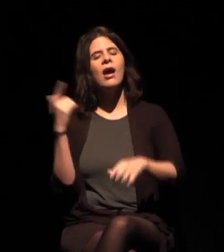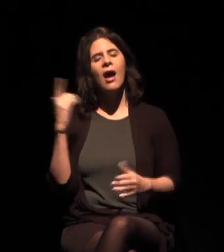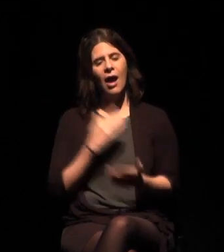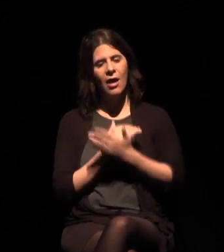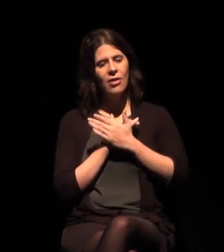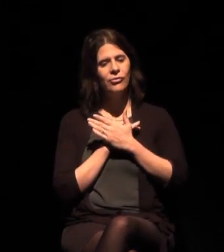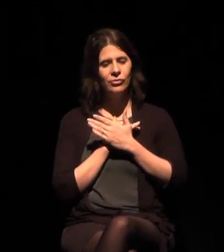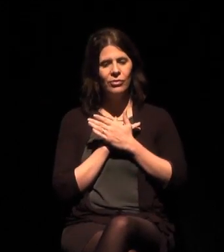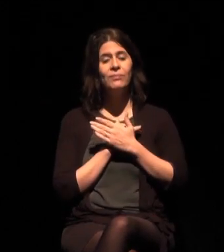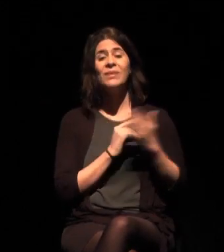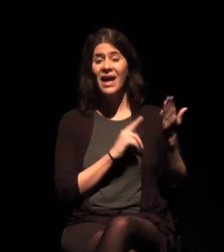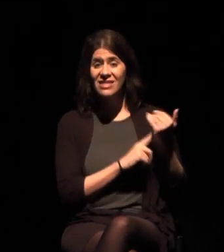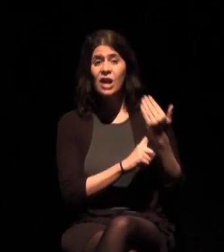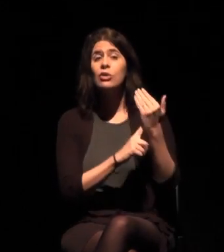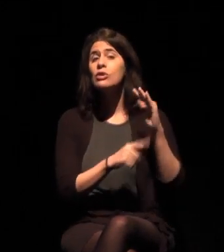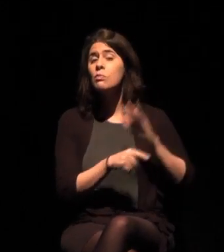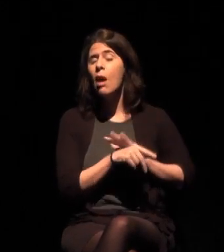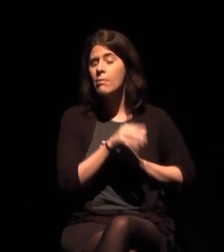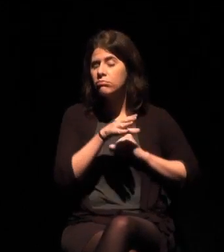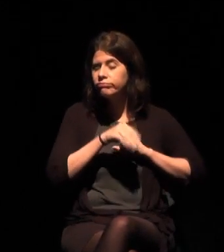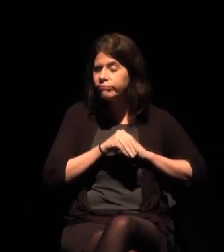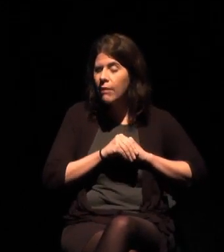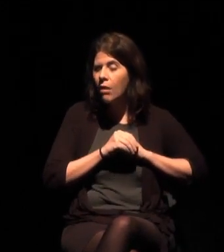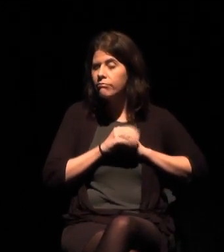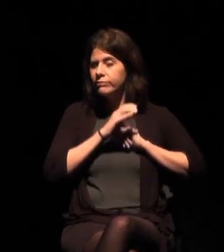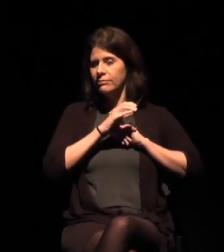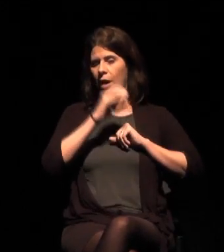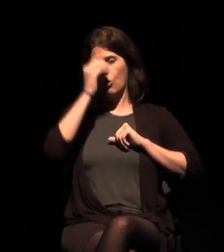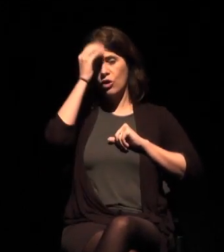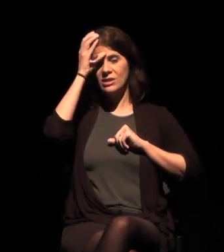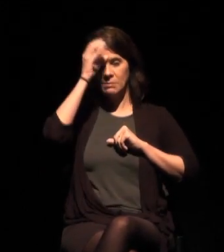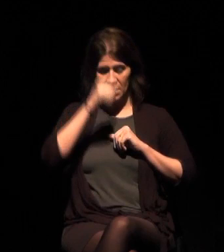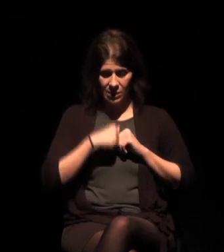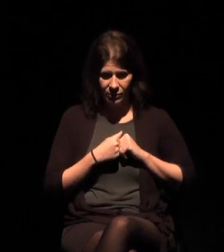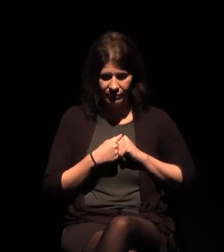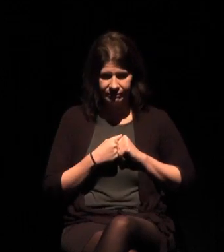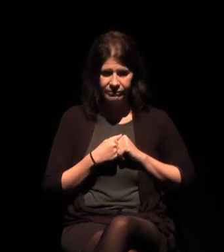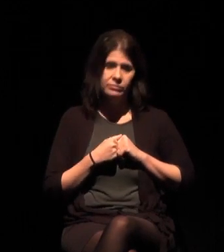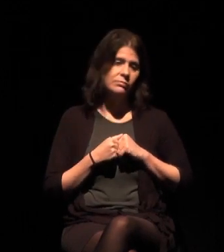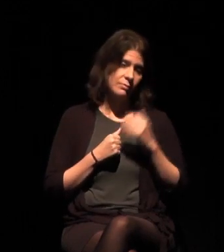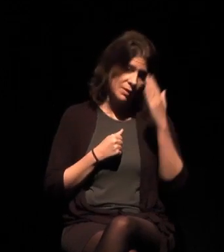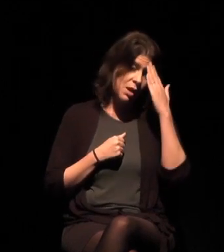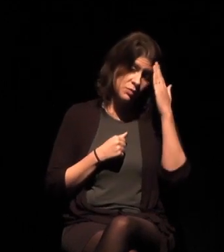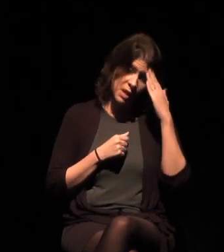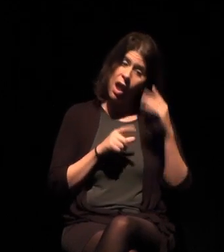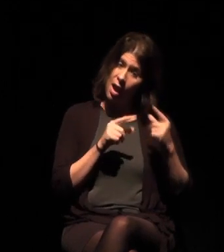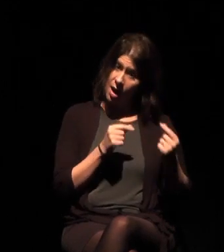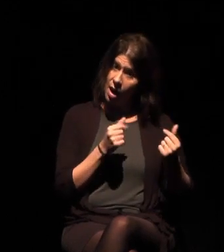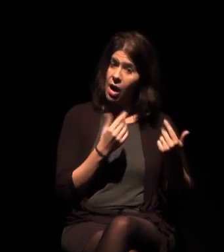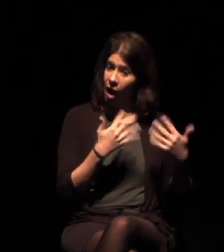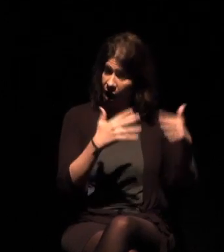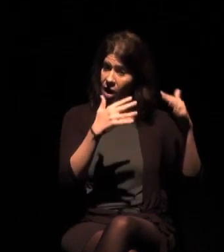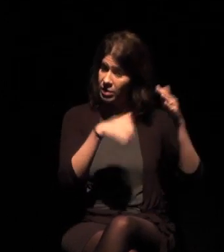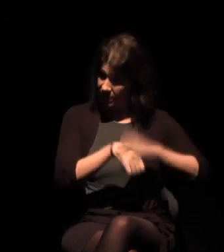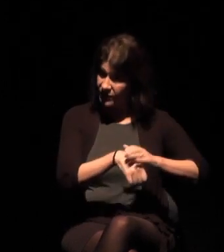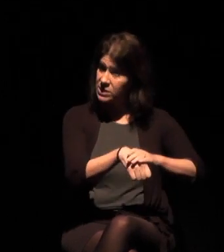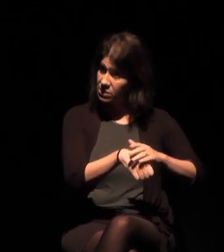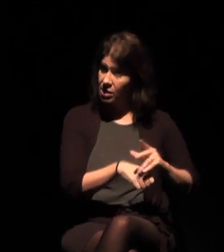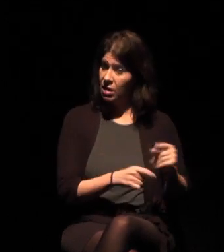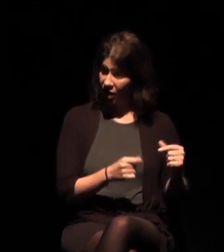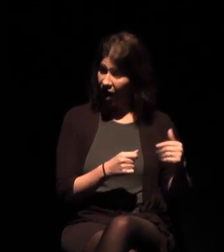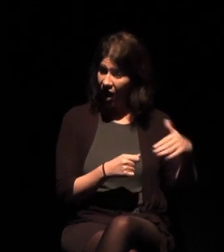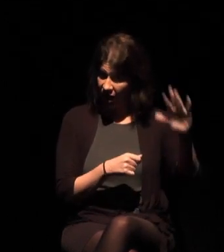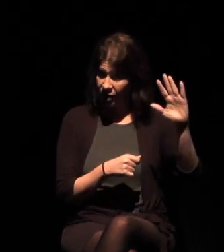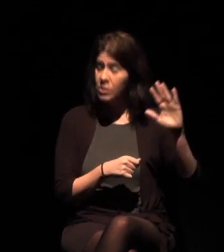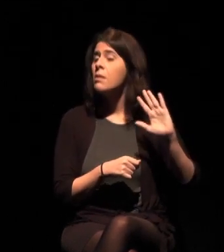base do conhecimento embora evidentemente pois muito caras para desenvolver nas e de